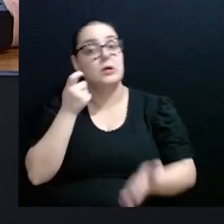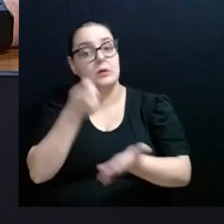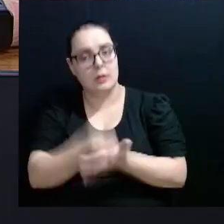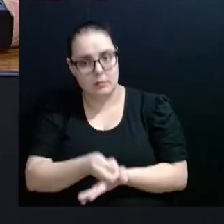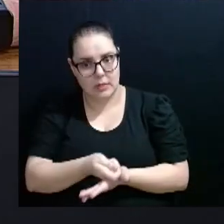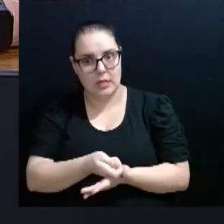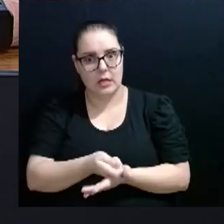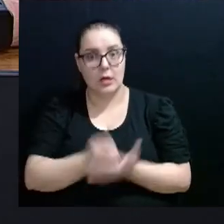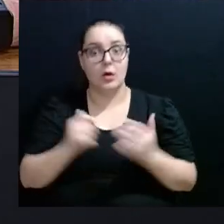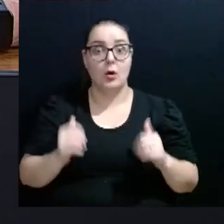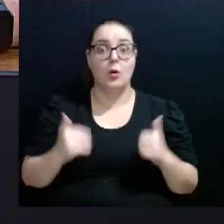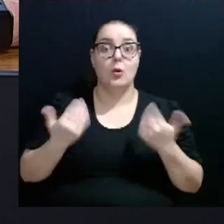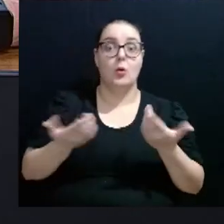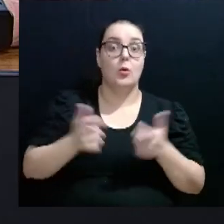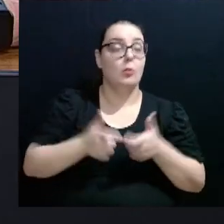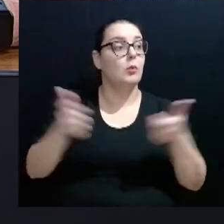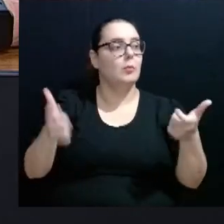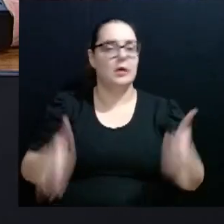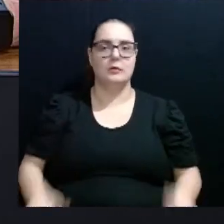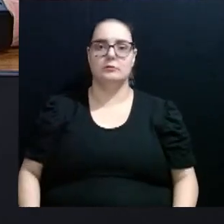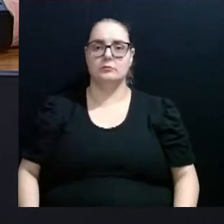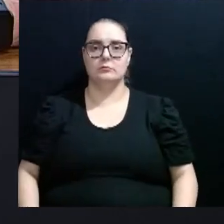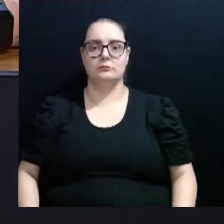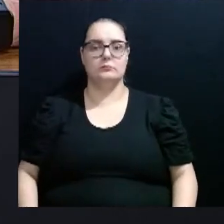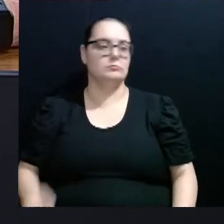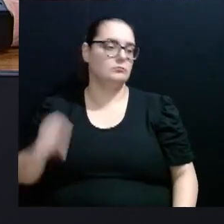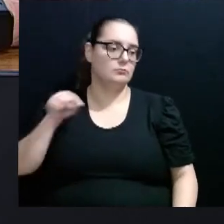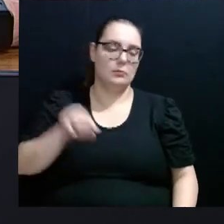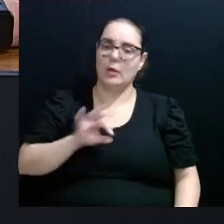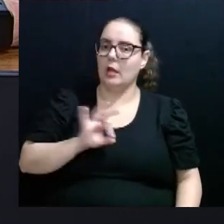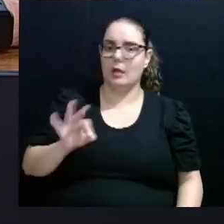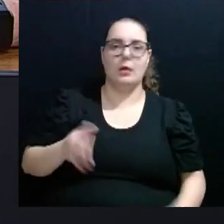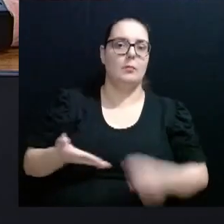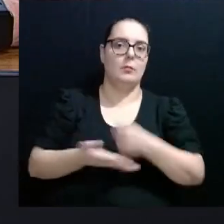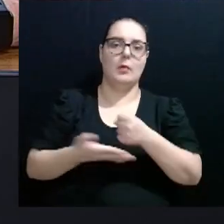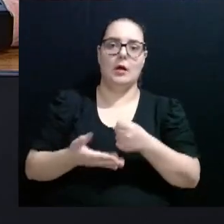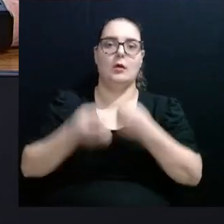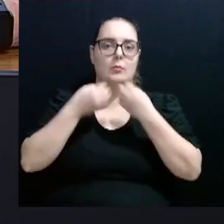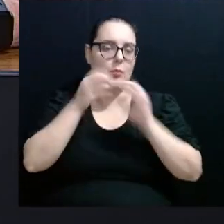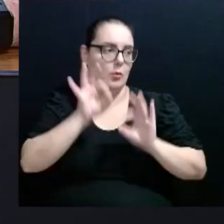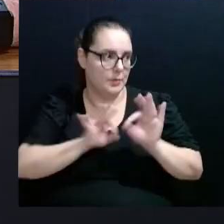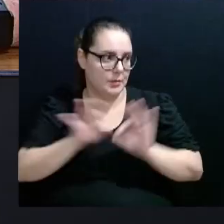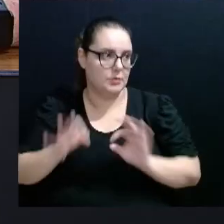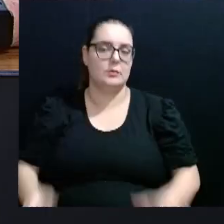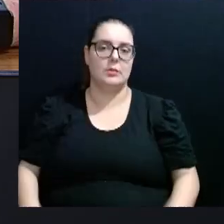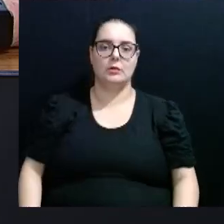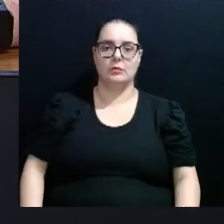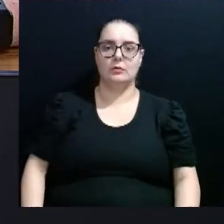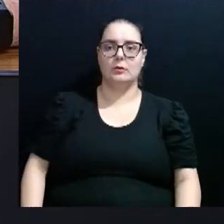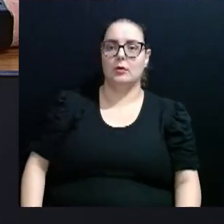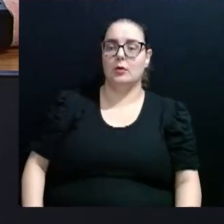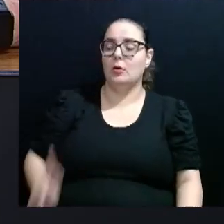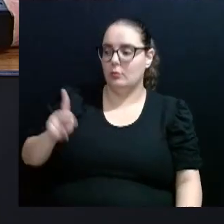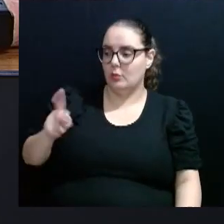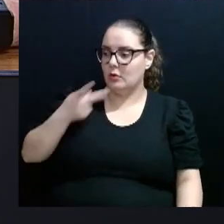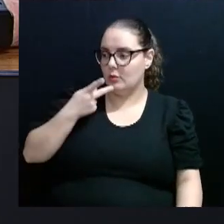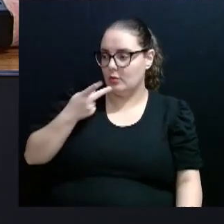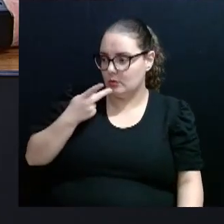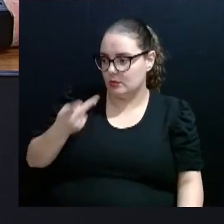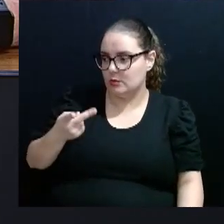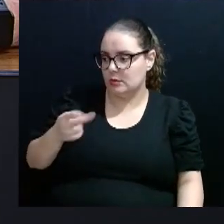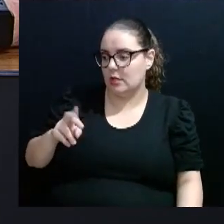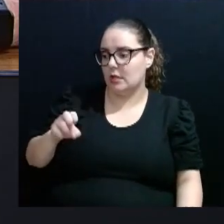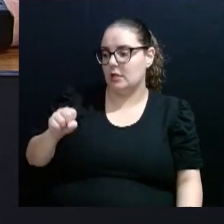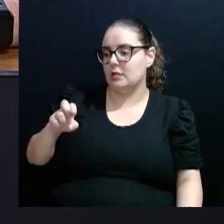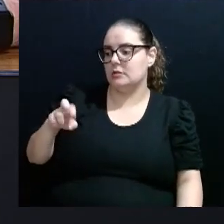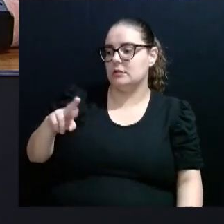ser o aumento, esse é a base de um bom planejamento. E professor, você falou da questão da reserva de emergência, né? Como